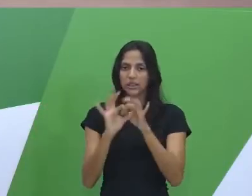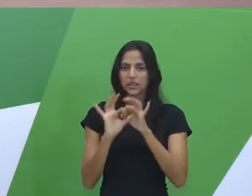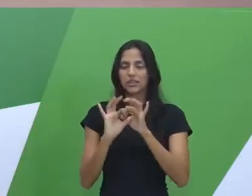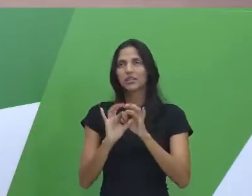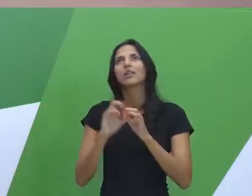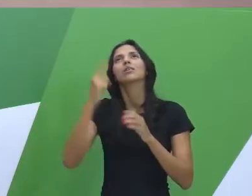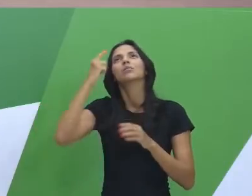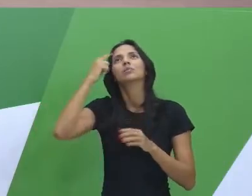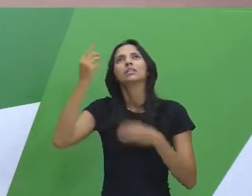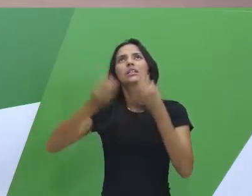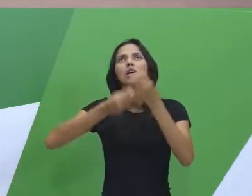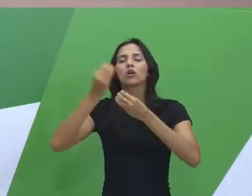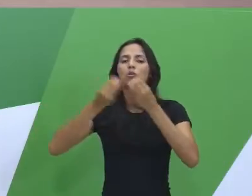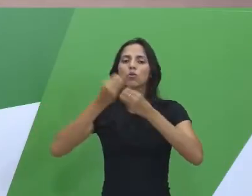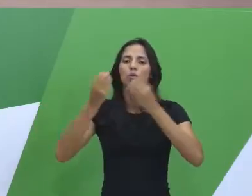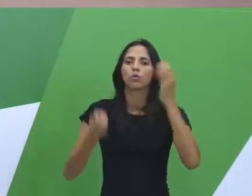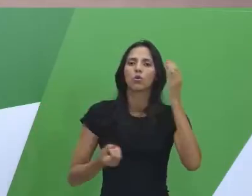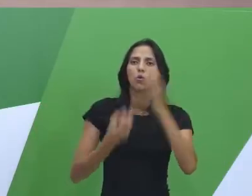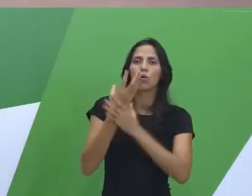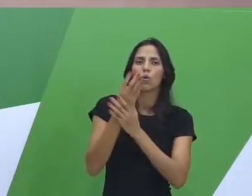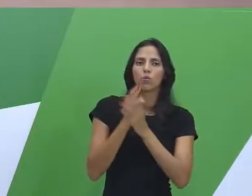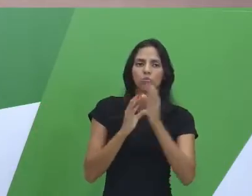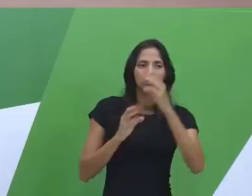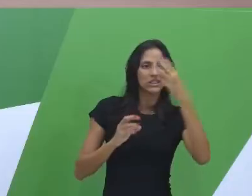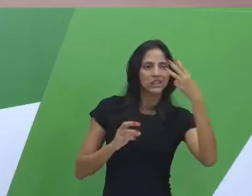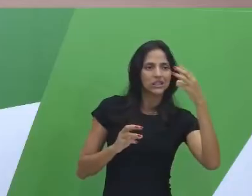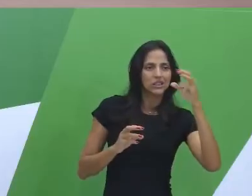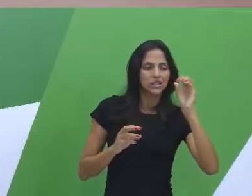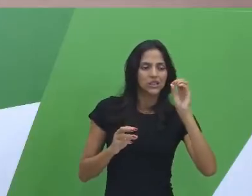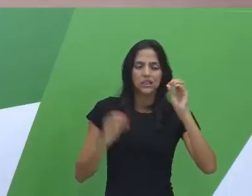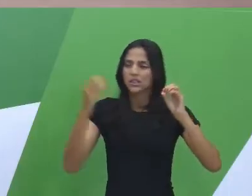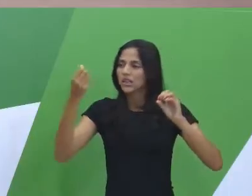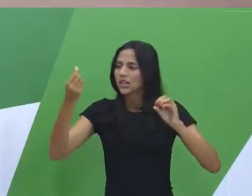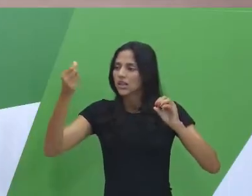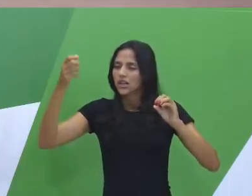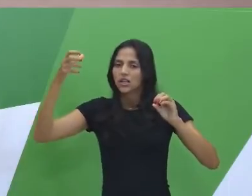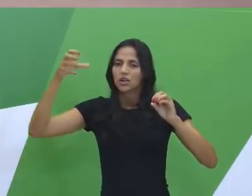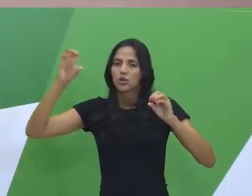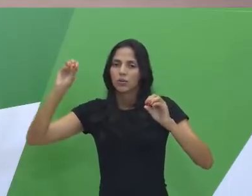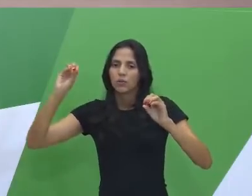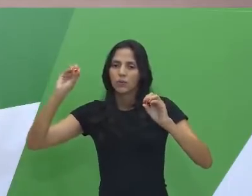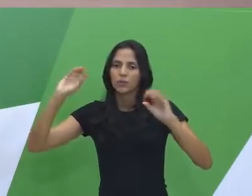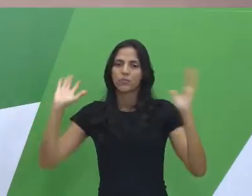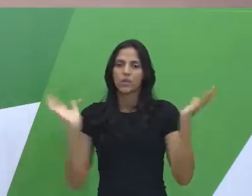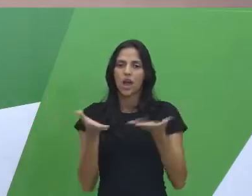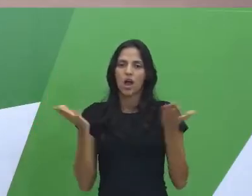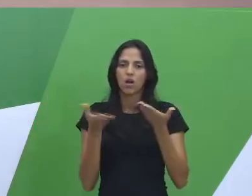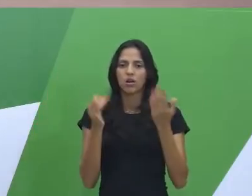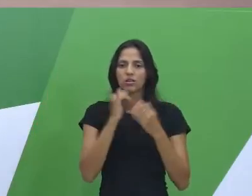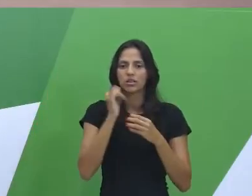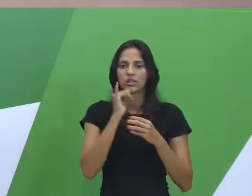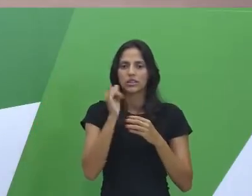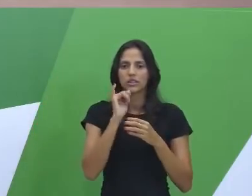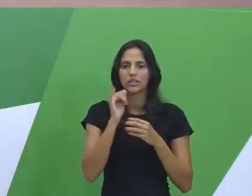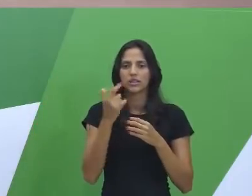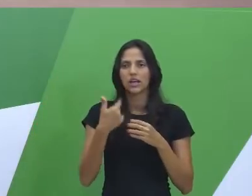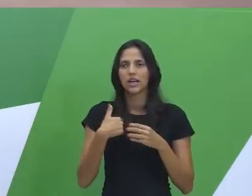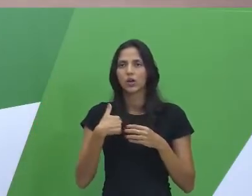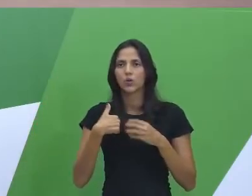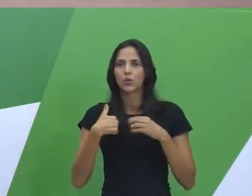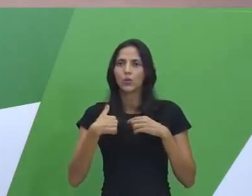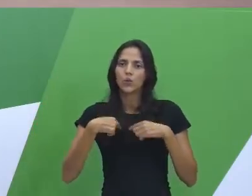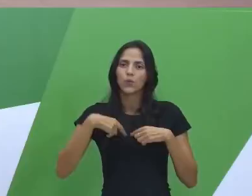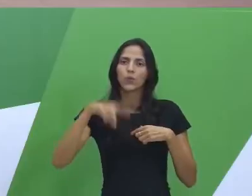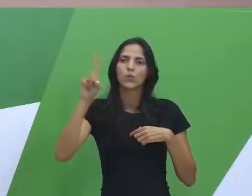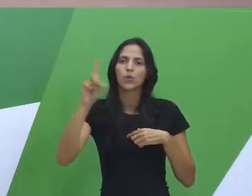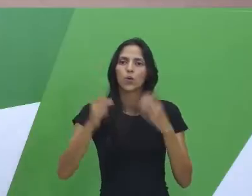essa estrutura, de onde veio para onde vai. Porque se eu sei para onde vai, por exemplo, agora, eu quero sair daqui agora e quero ir comprar